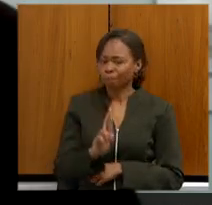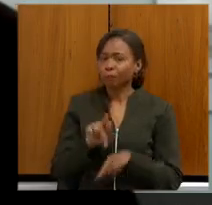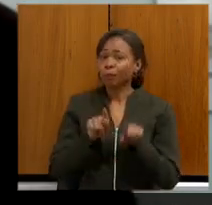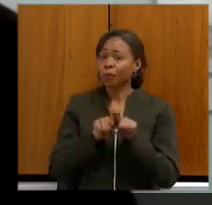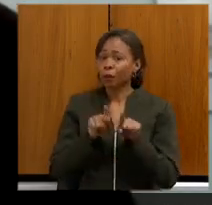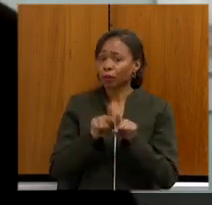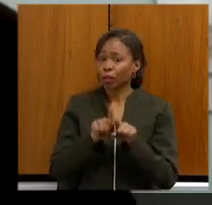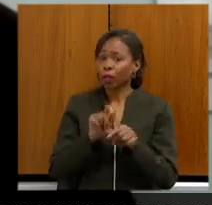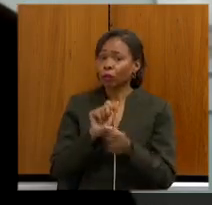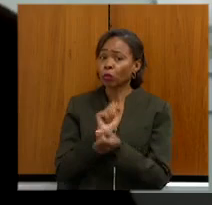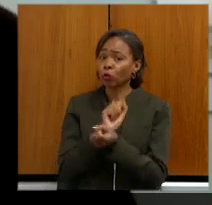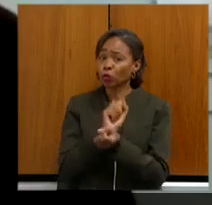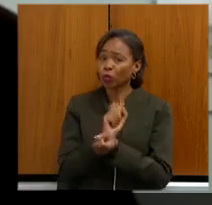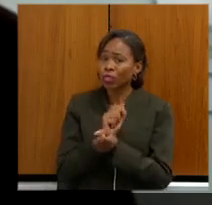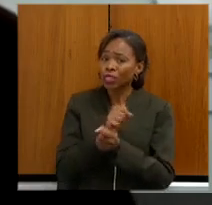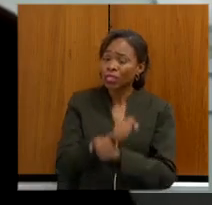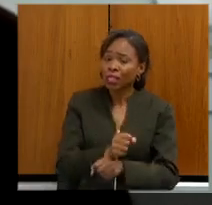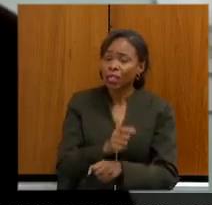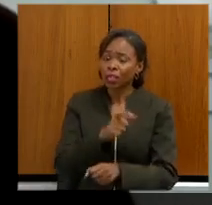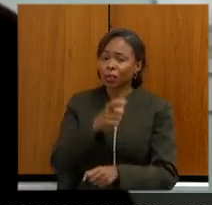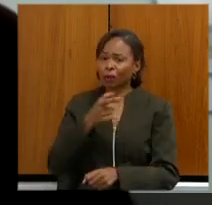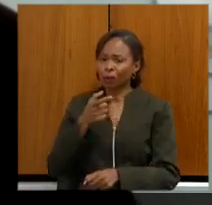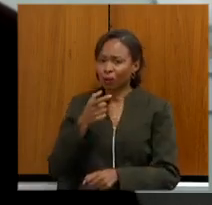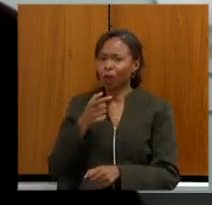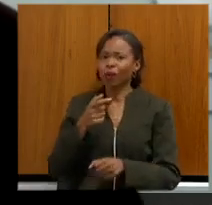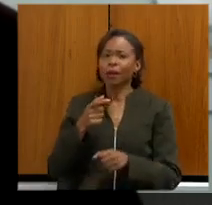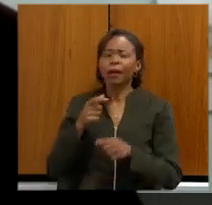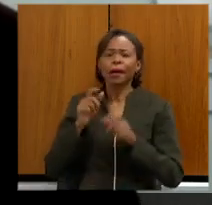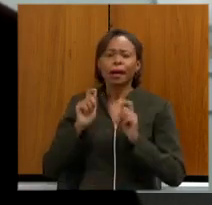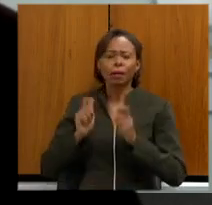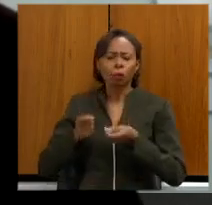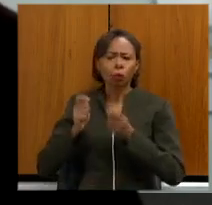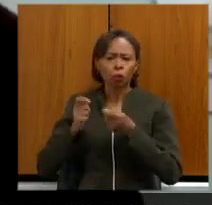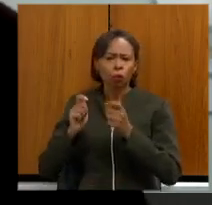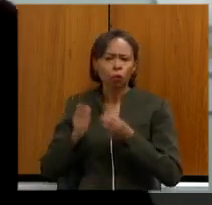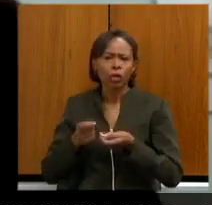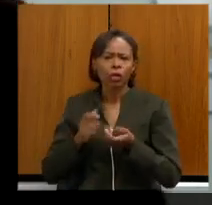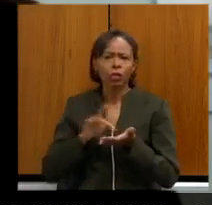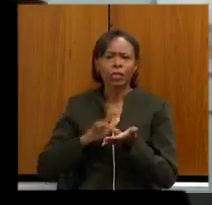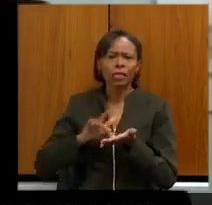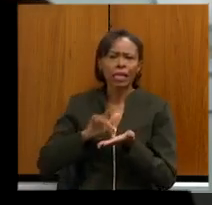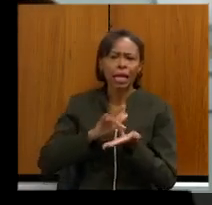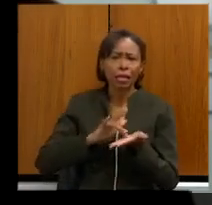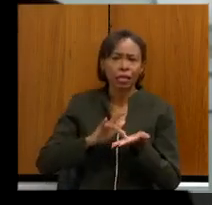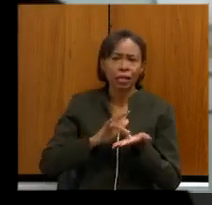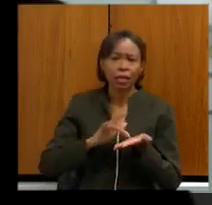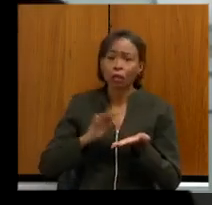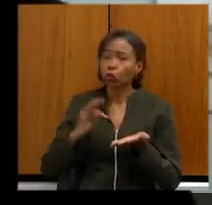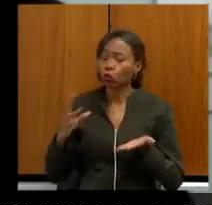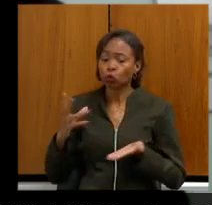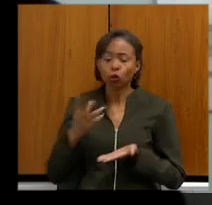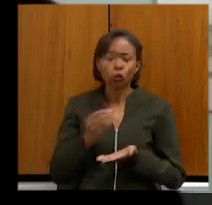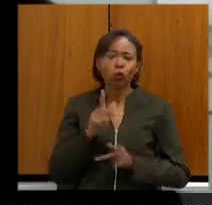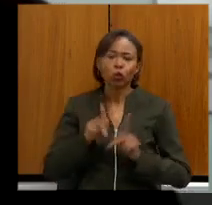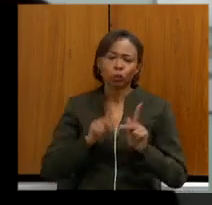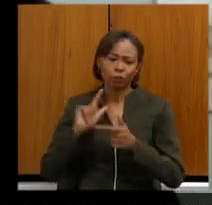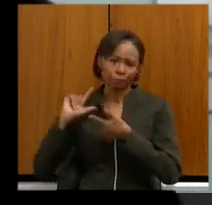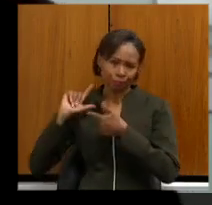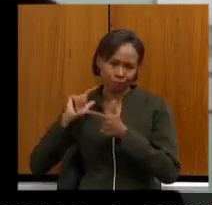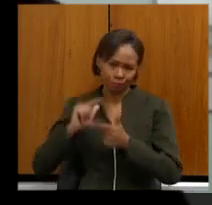Quilombolas carroceiros ciganos e essa questão é